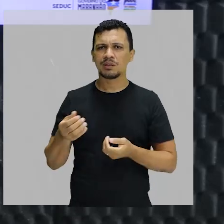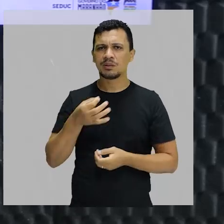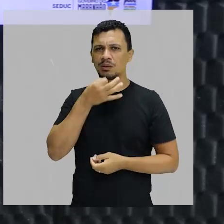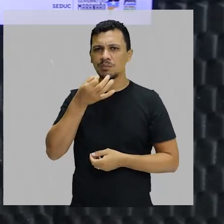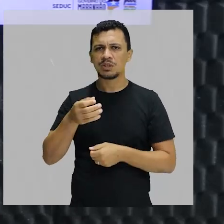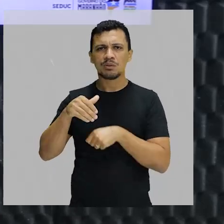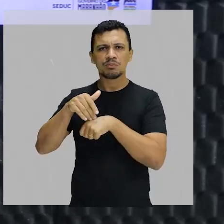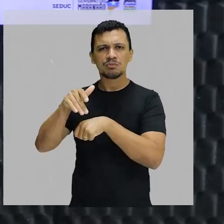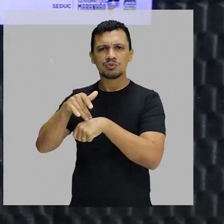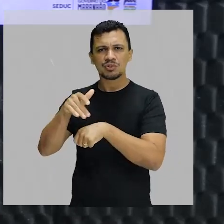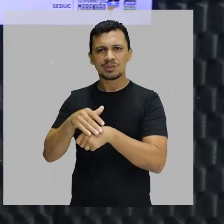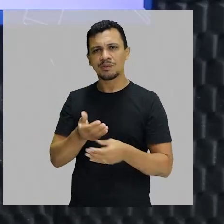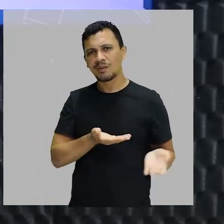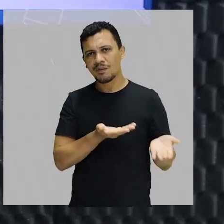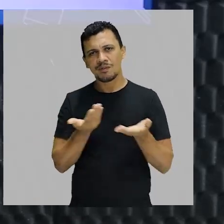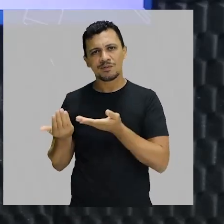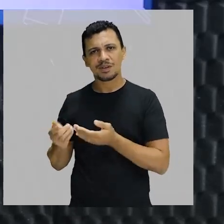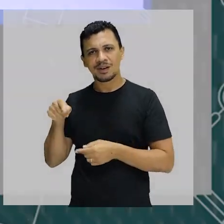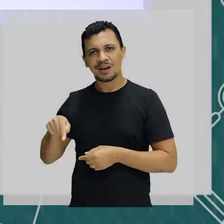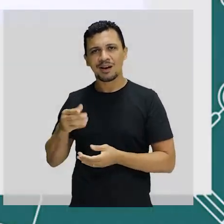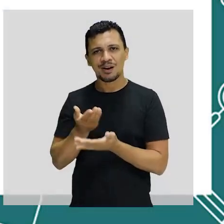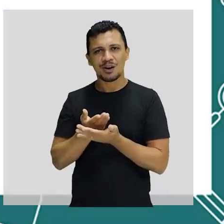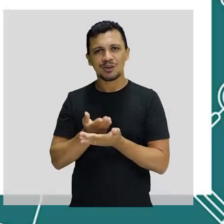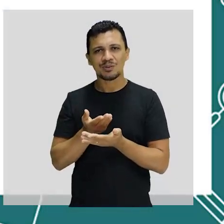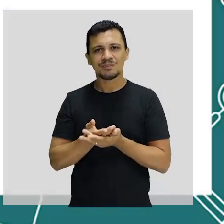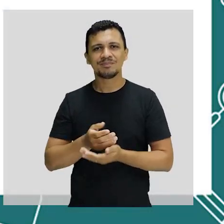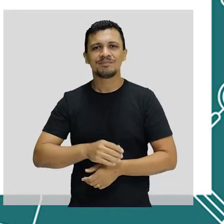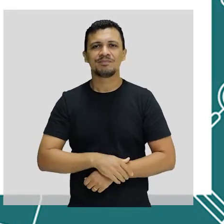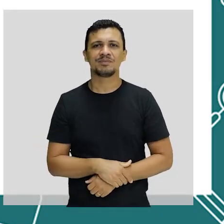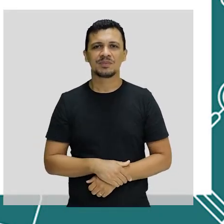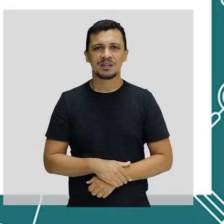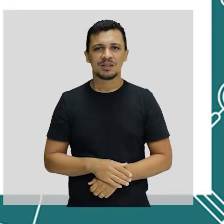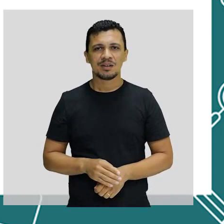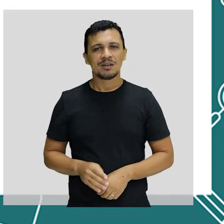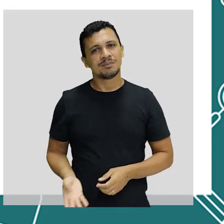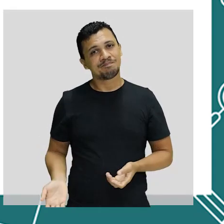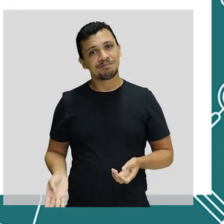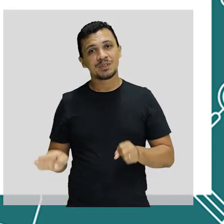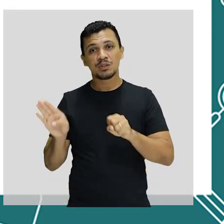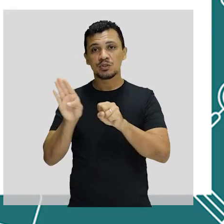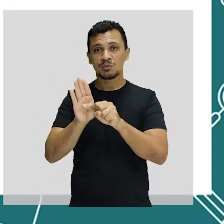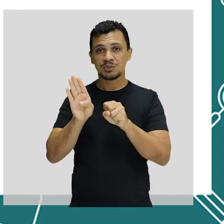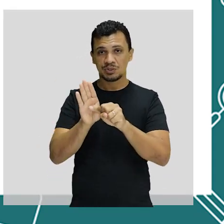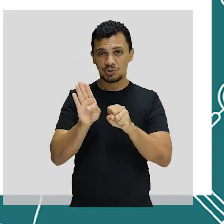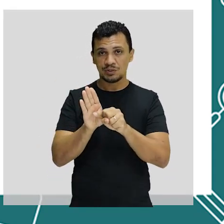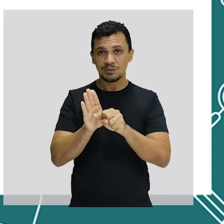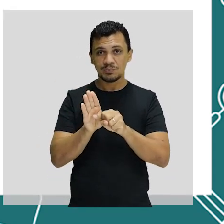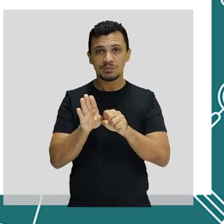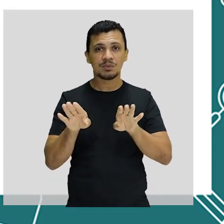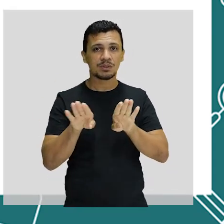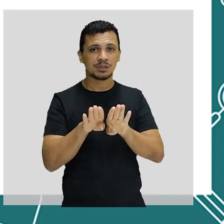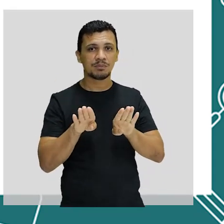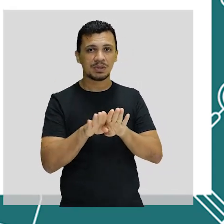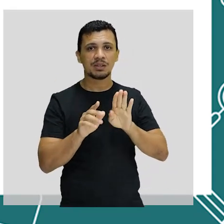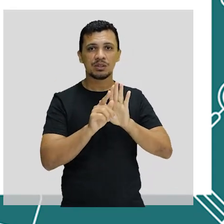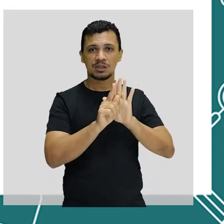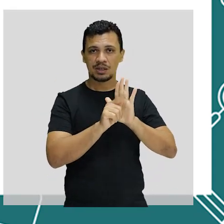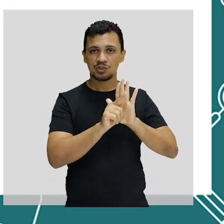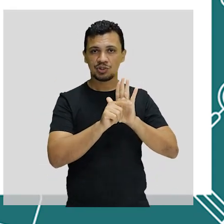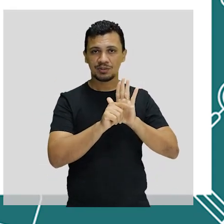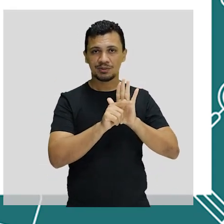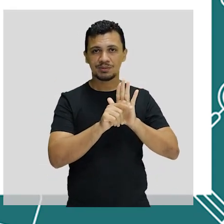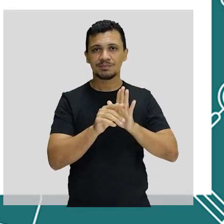e vamos comigo. Vamos ver o que nós vamos estudar hoje. Substantivos e gêneros. Substantivos, assim mesmo,